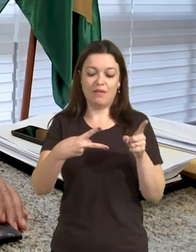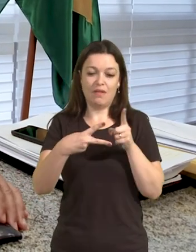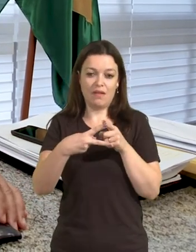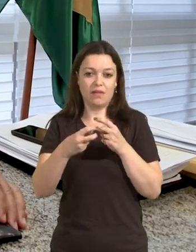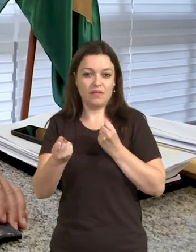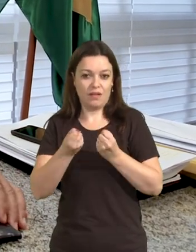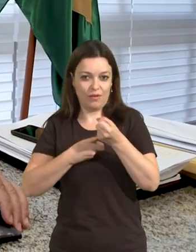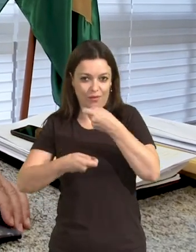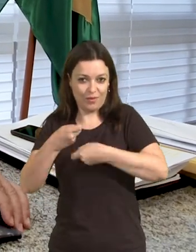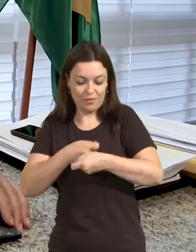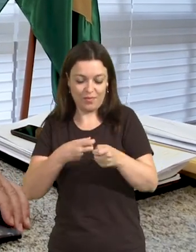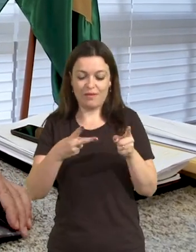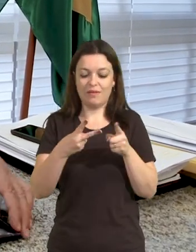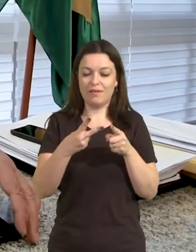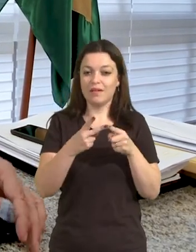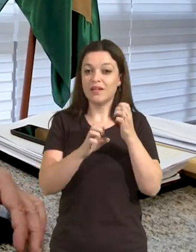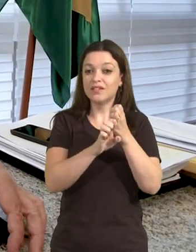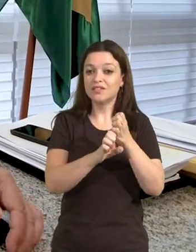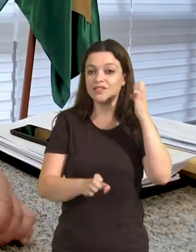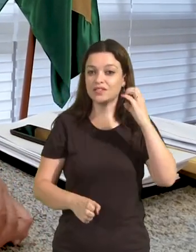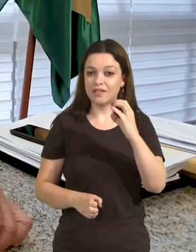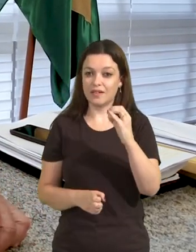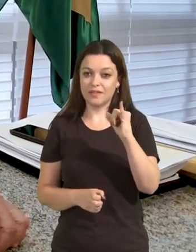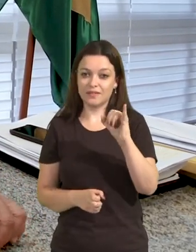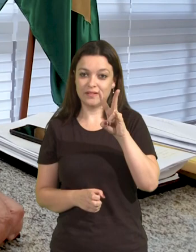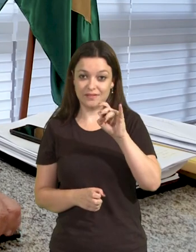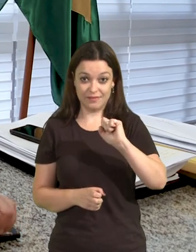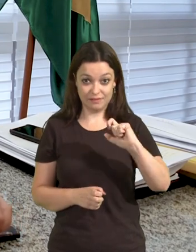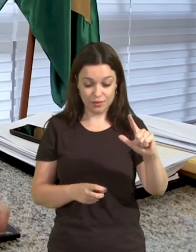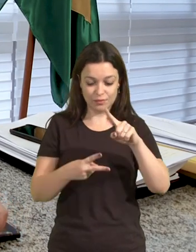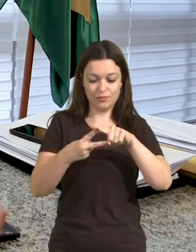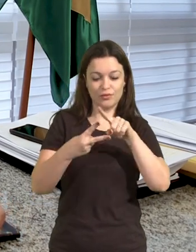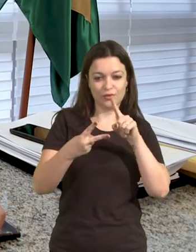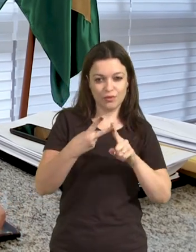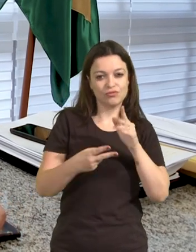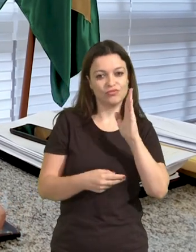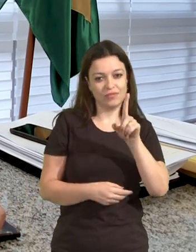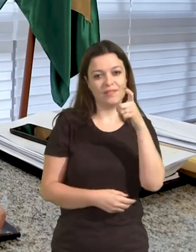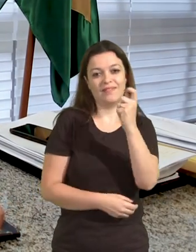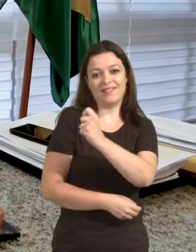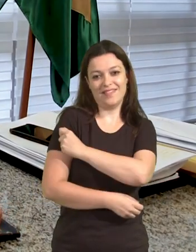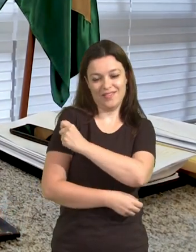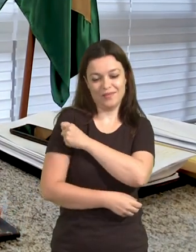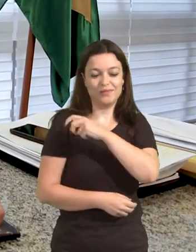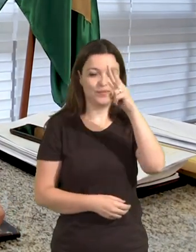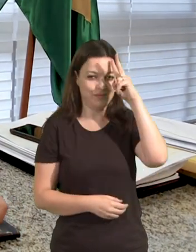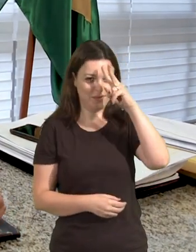de Economia e cursei também o curso de Engenharia Civil.